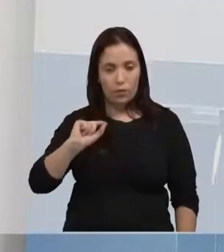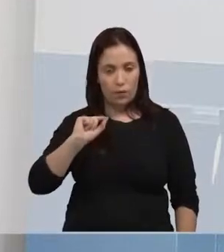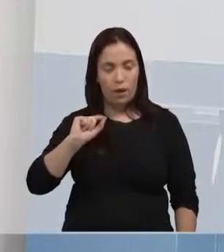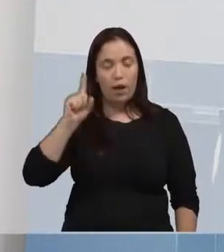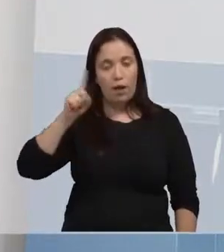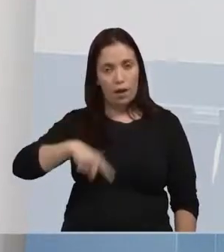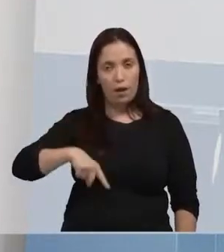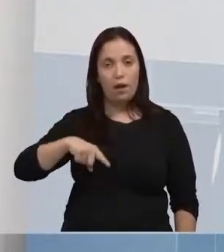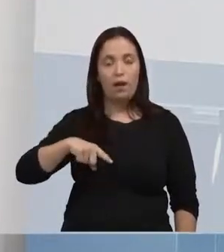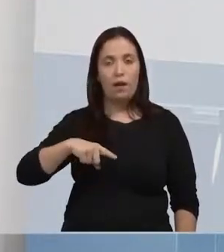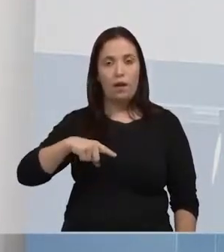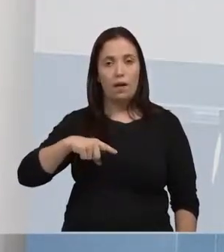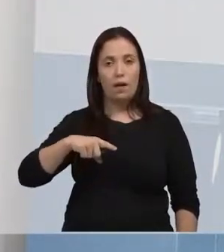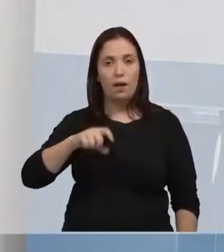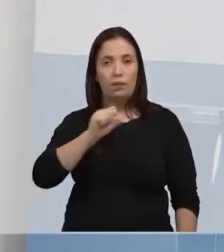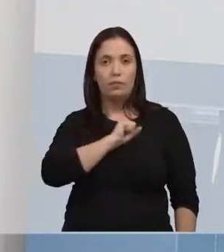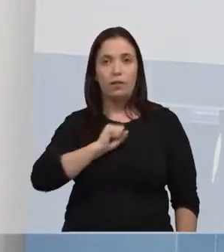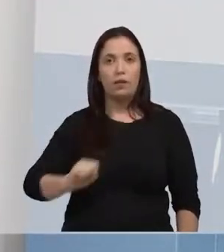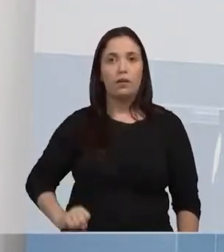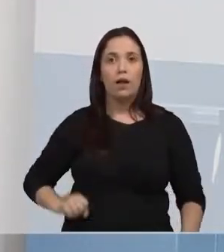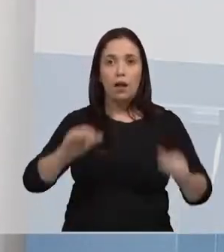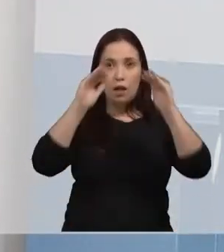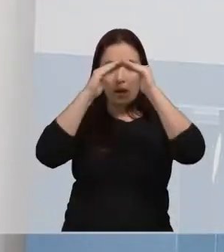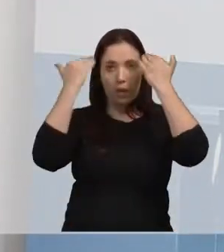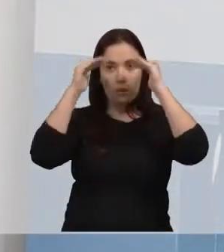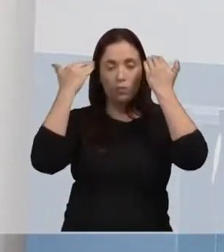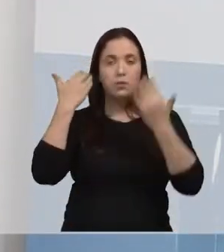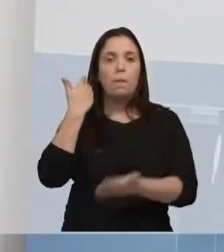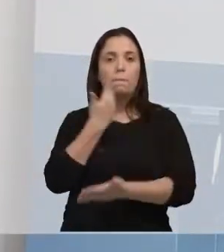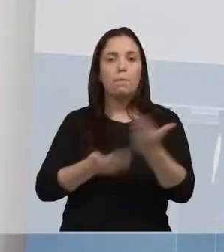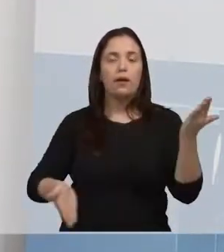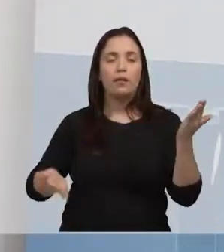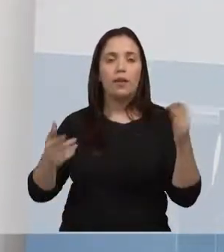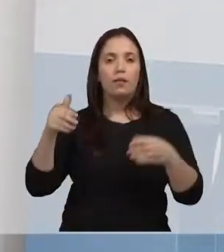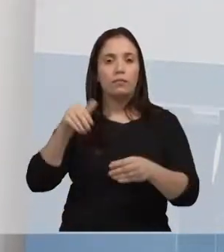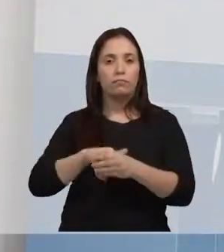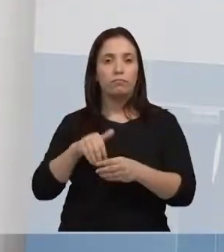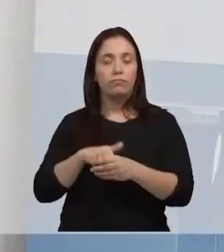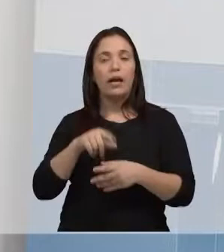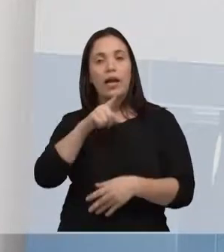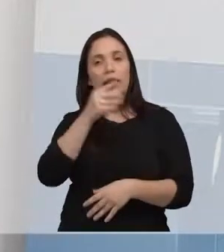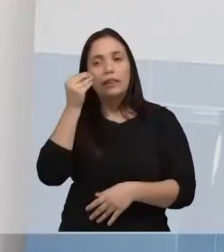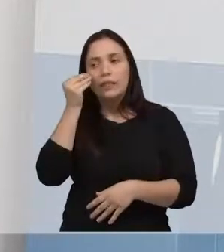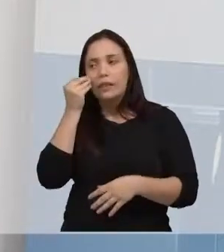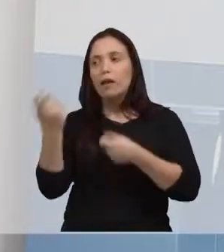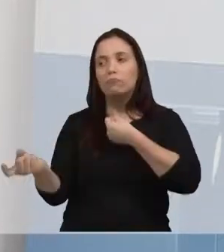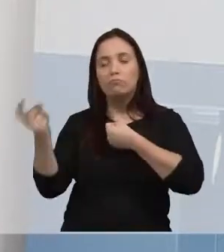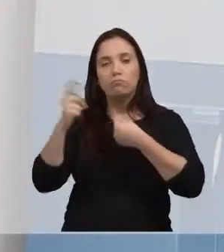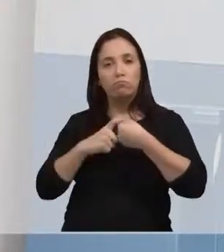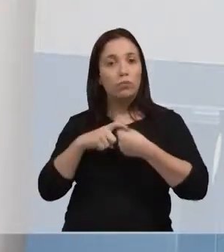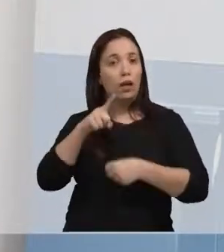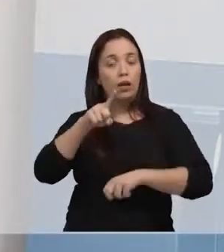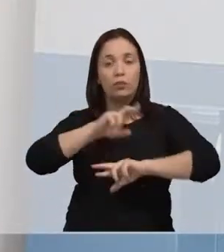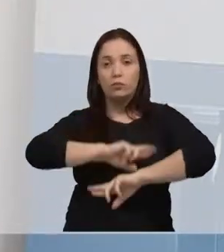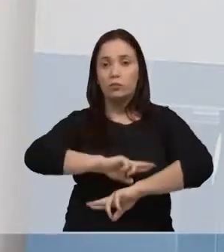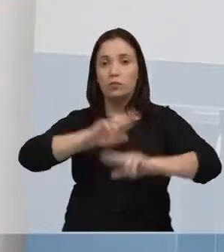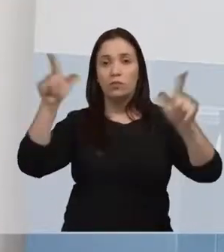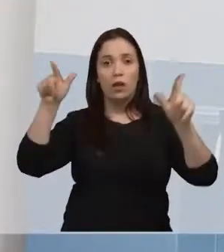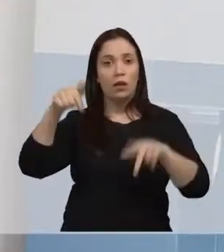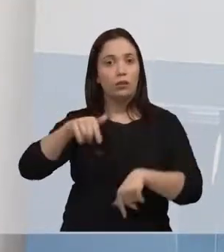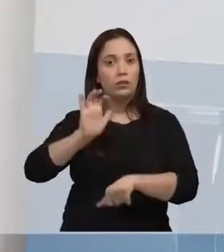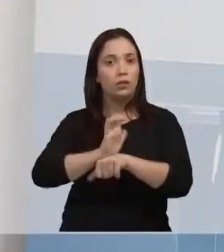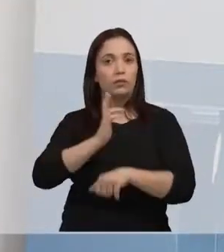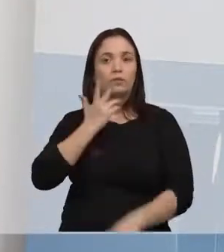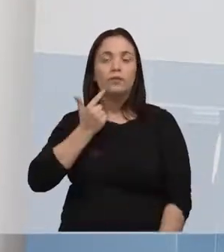é o senador Eunício, que perdeu para ele na eleição. É interessante isso. E isso é um fato inédito na história do Ceará.